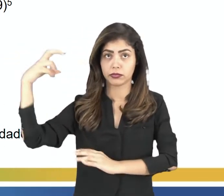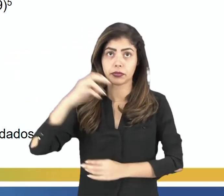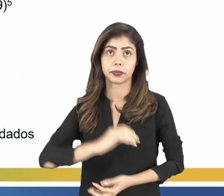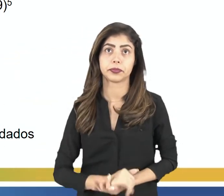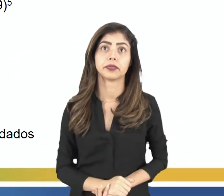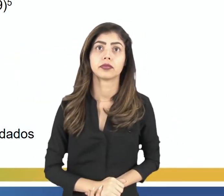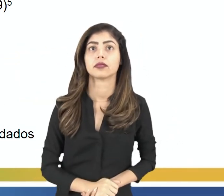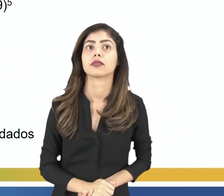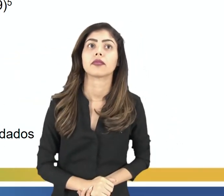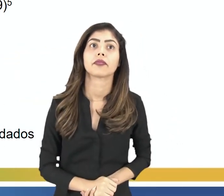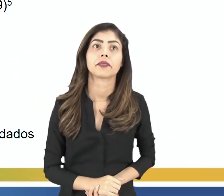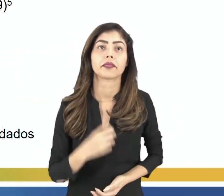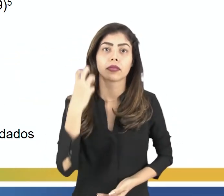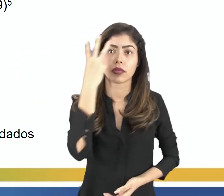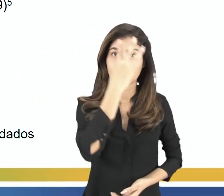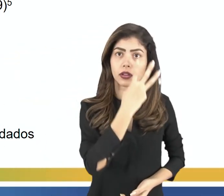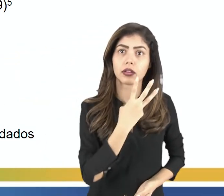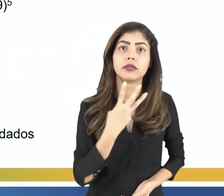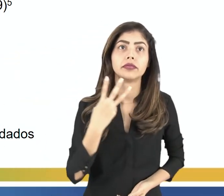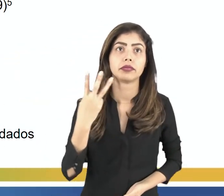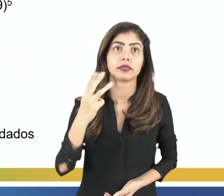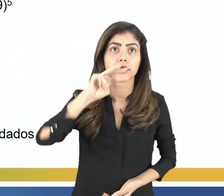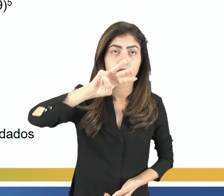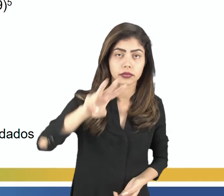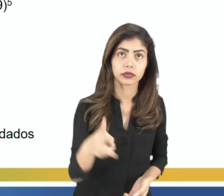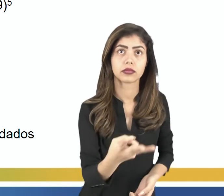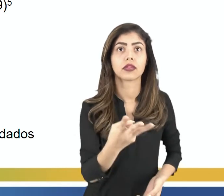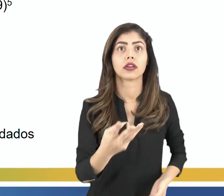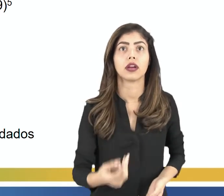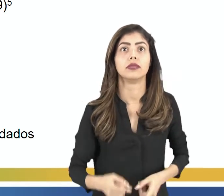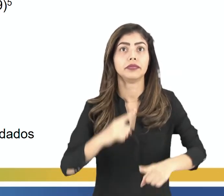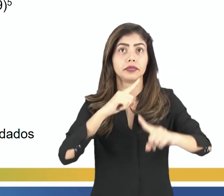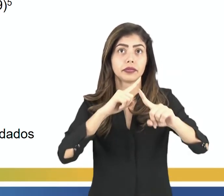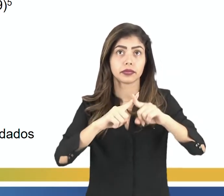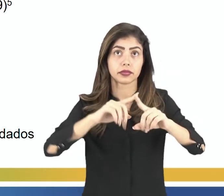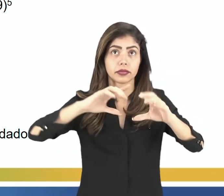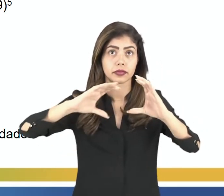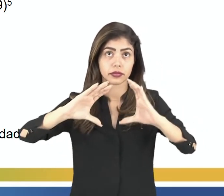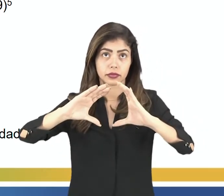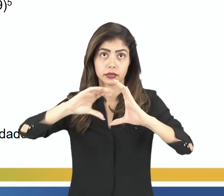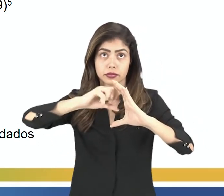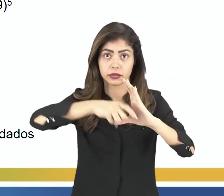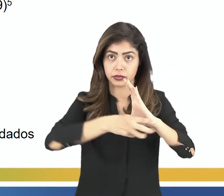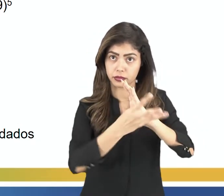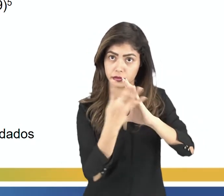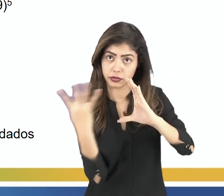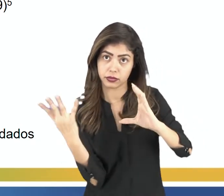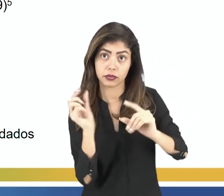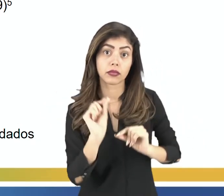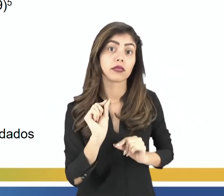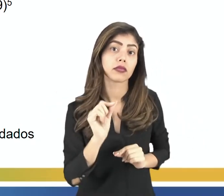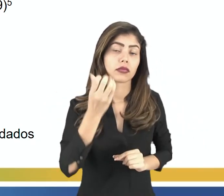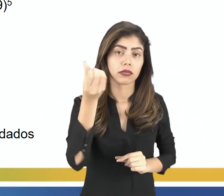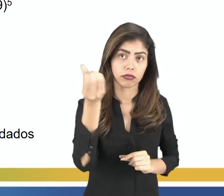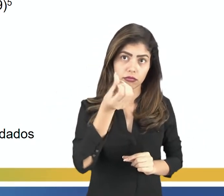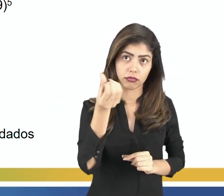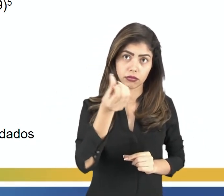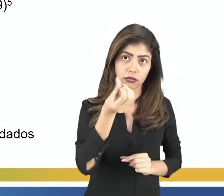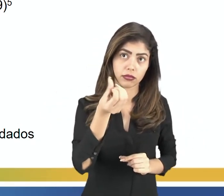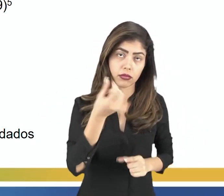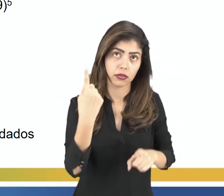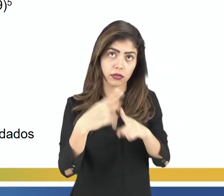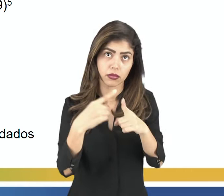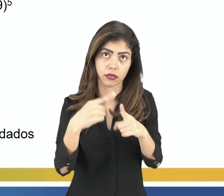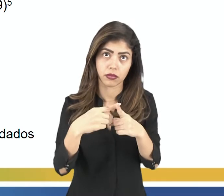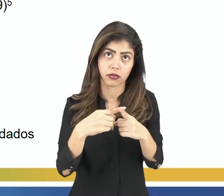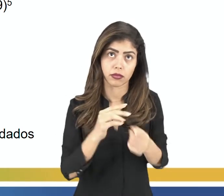5. 3 horas, vou colocar 3.000 vezes 0,99, quantas vezes? 6, porque eu fracionei,